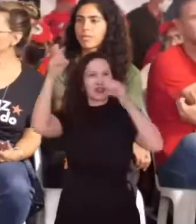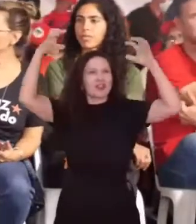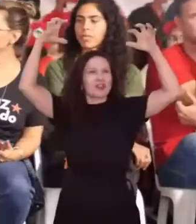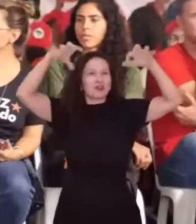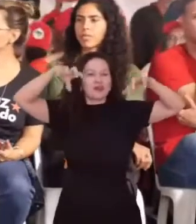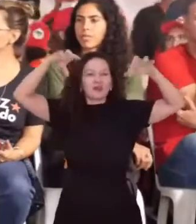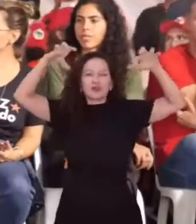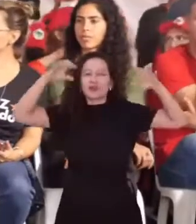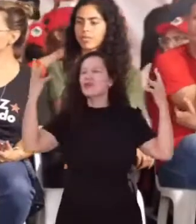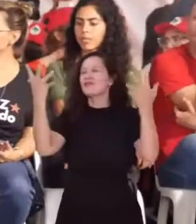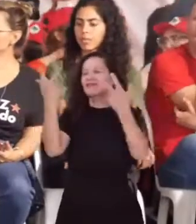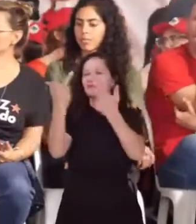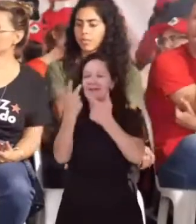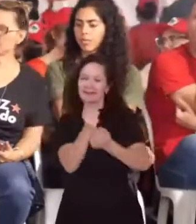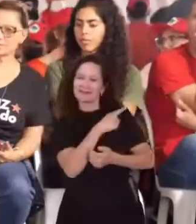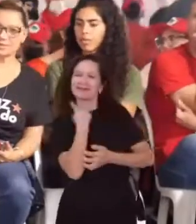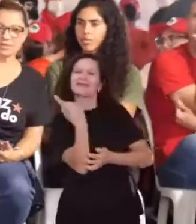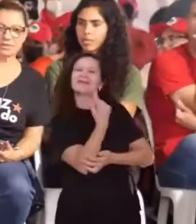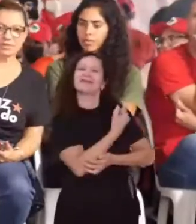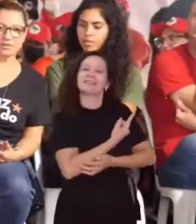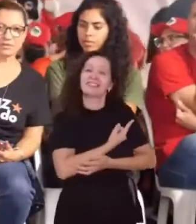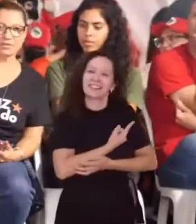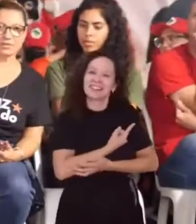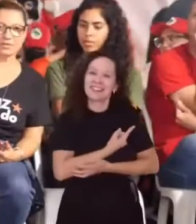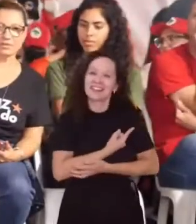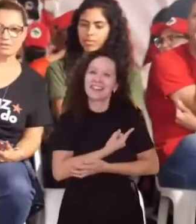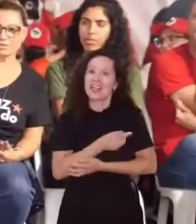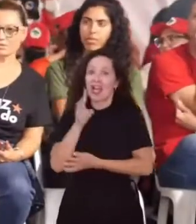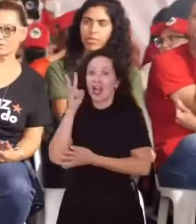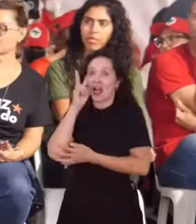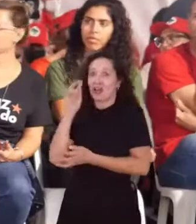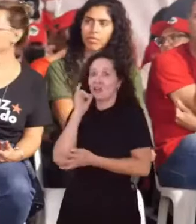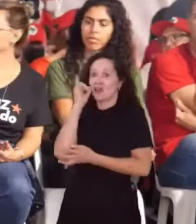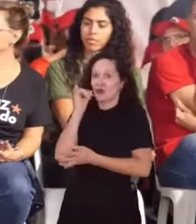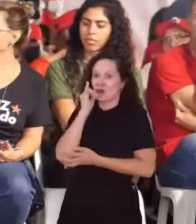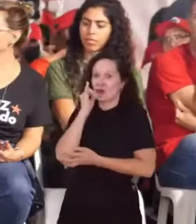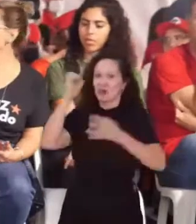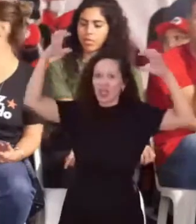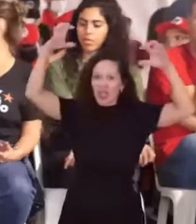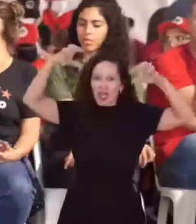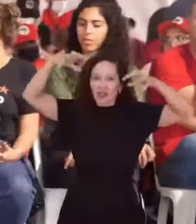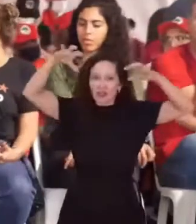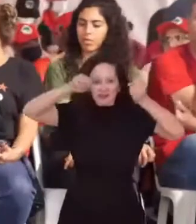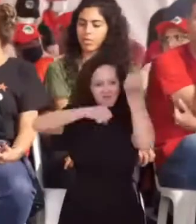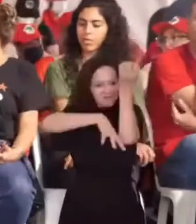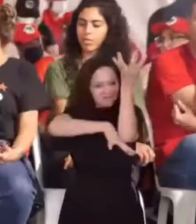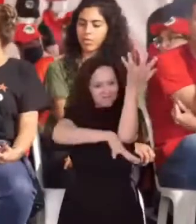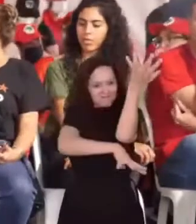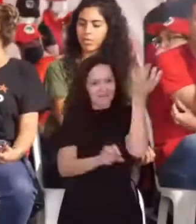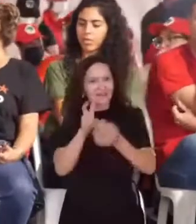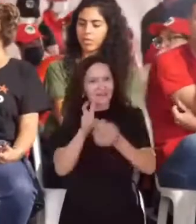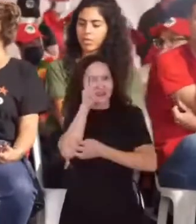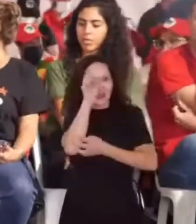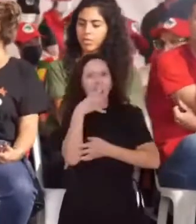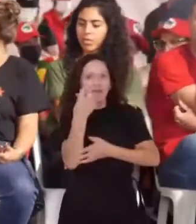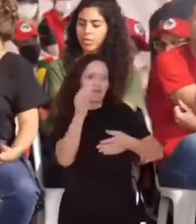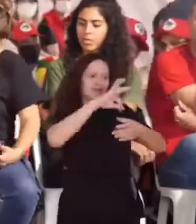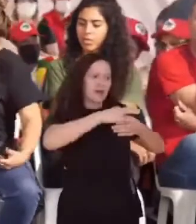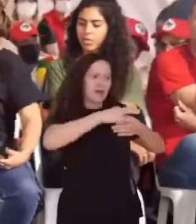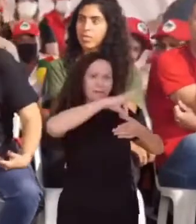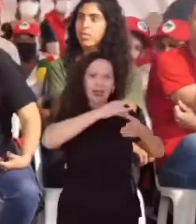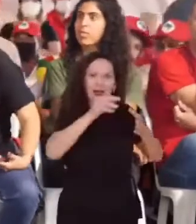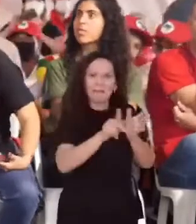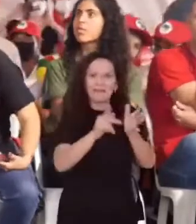que segundo a lenda, a chuva é para enraizar, né? Então vamos plantar a nossa semente da alegria e vamos eleger o